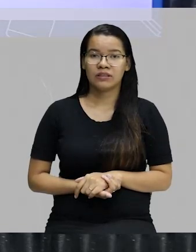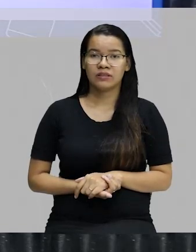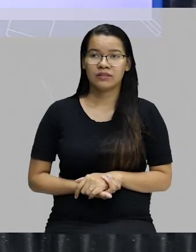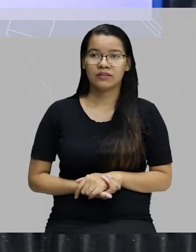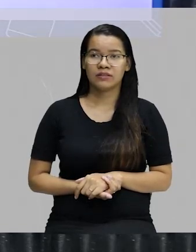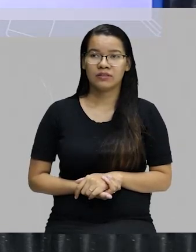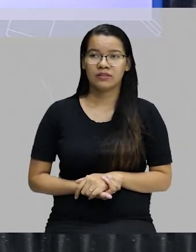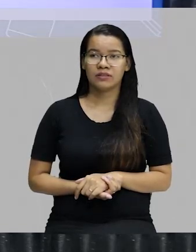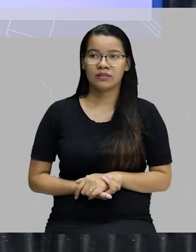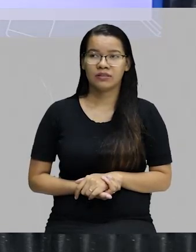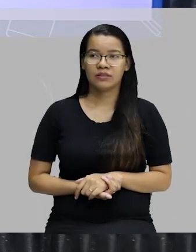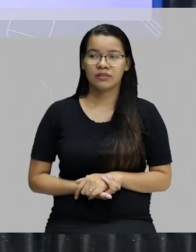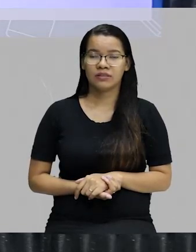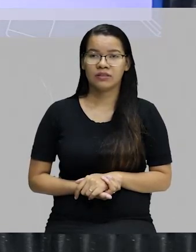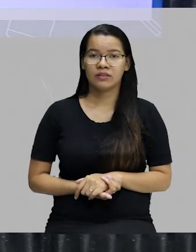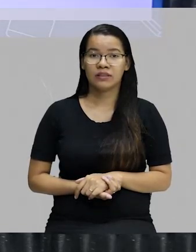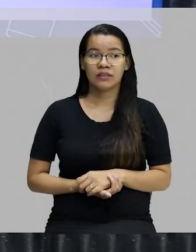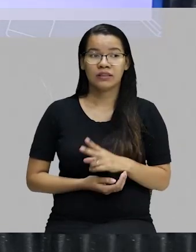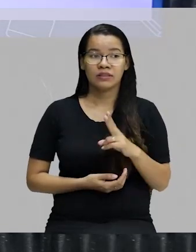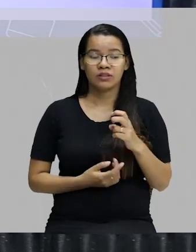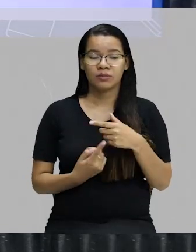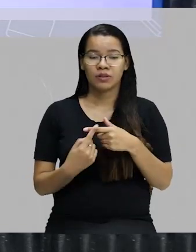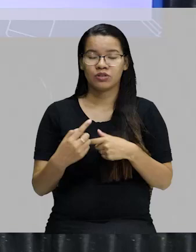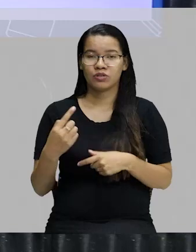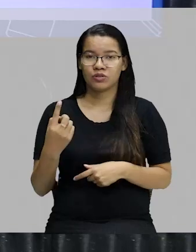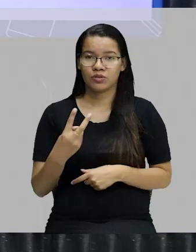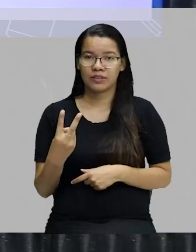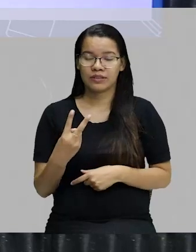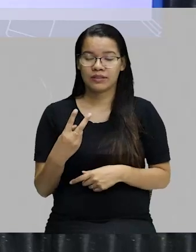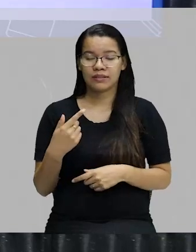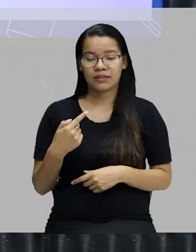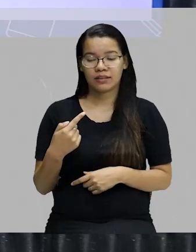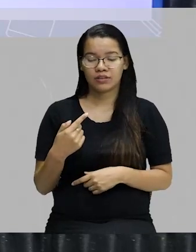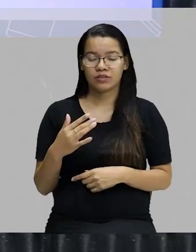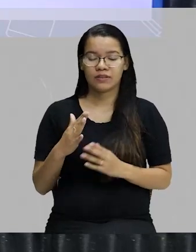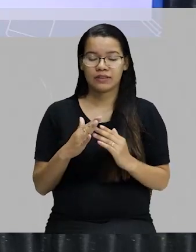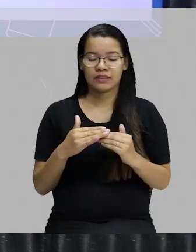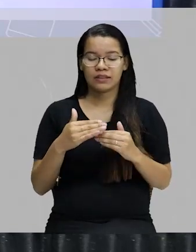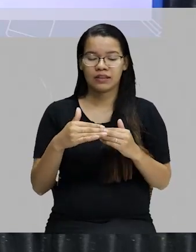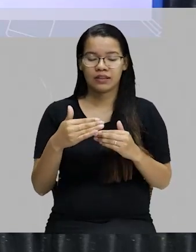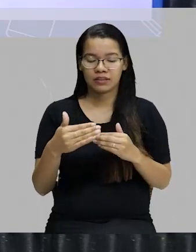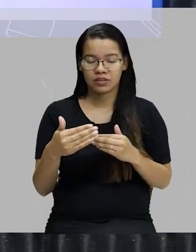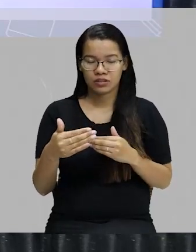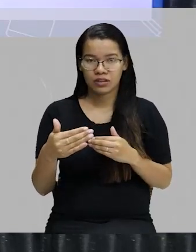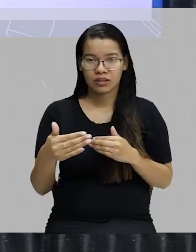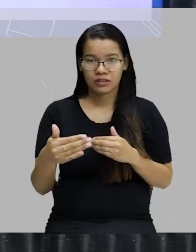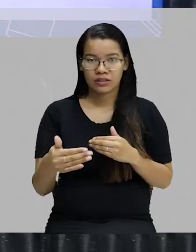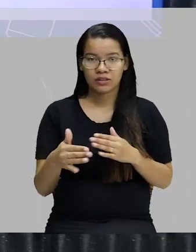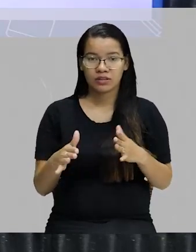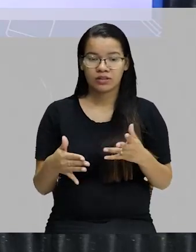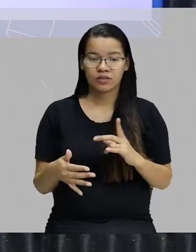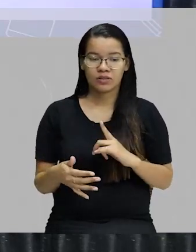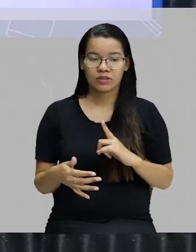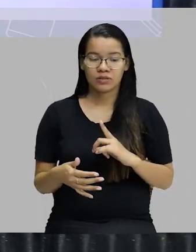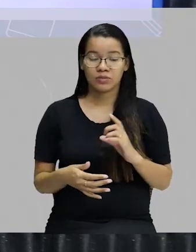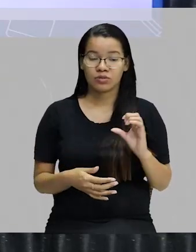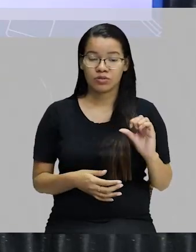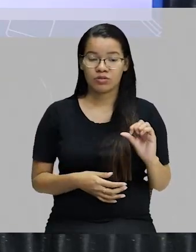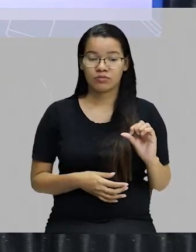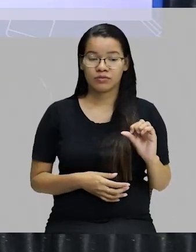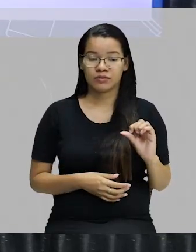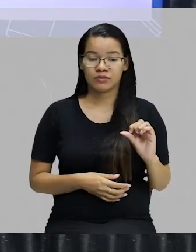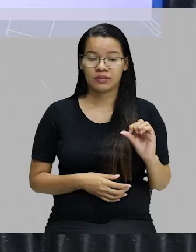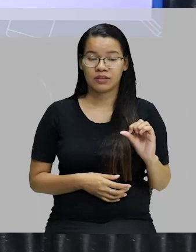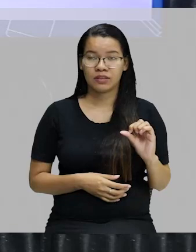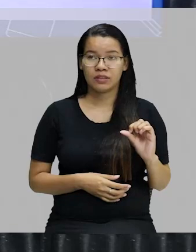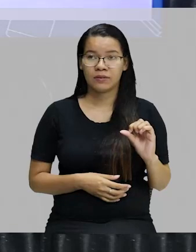5. Próximo. 5 mais 2, 7. Seguindo esse raciocínio, então, nós vamos ter 7 mais 2, 9. Tá? E